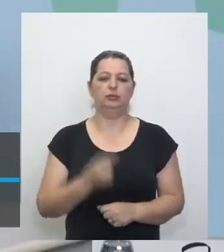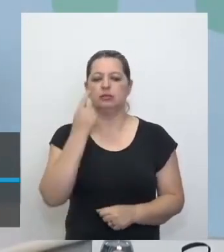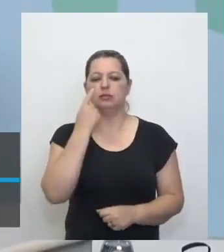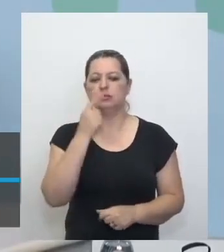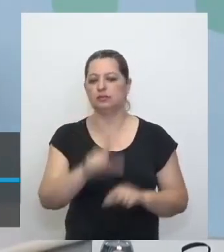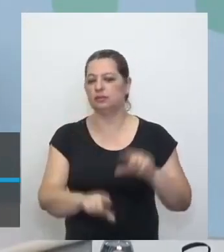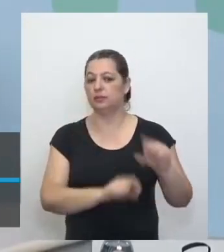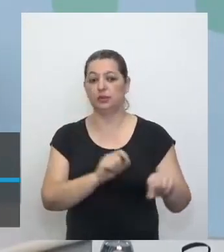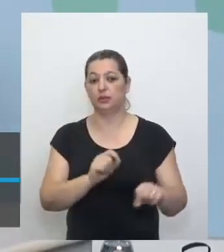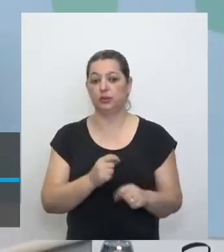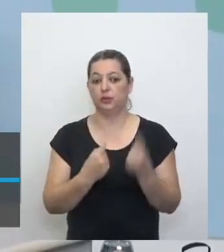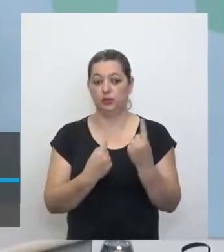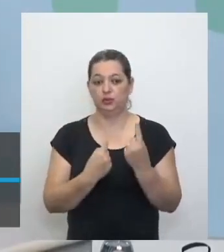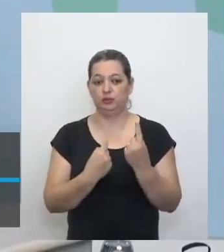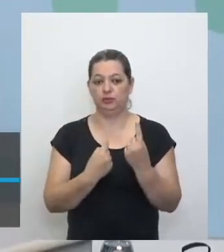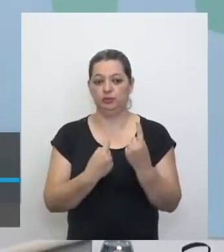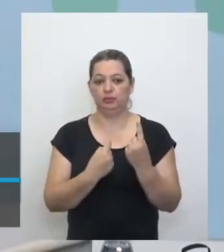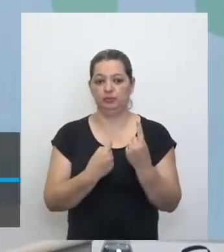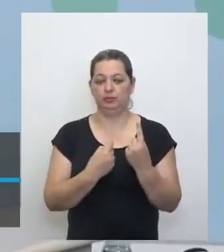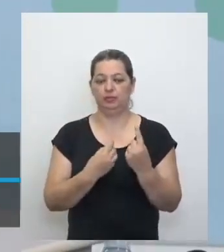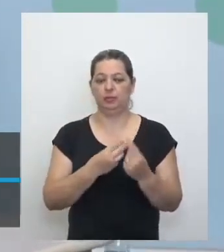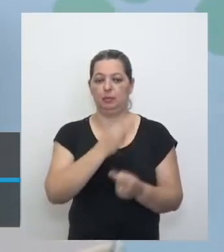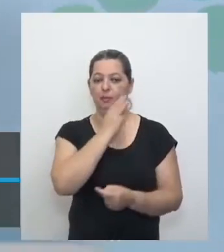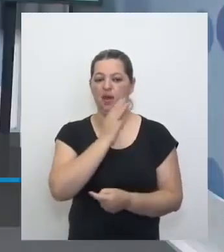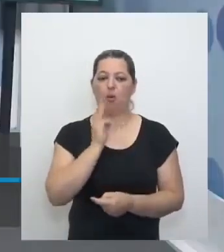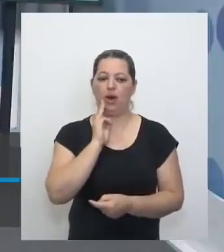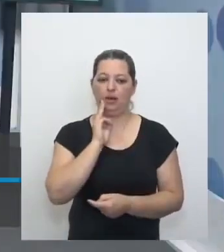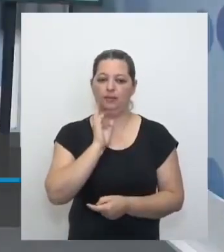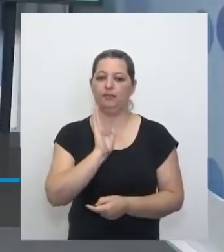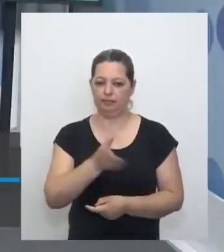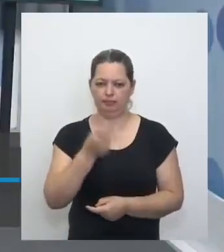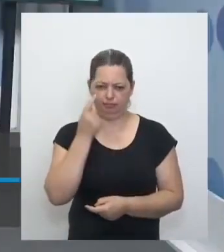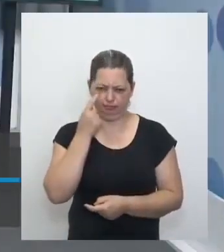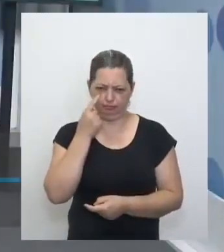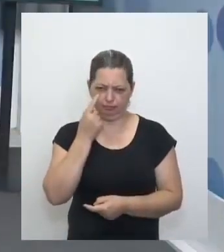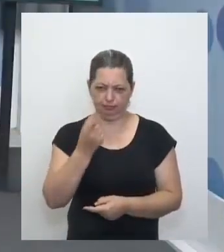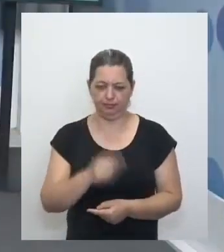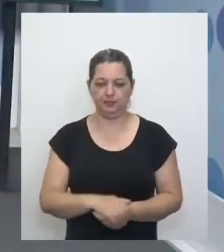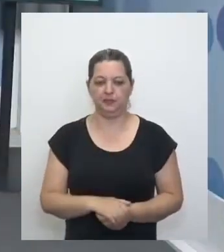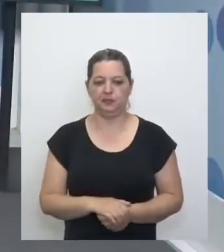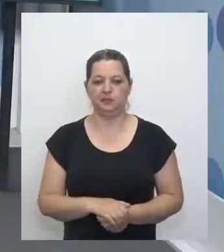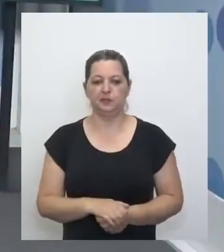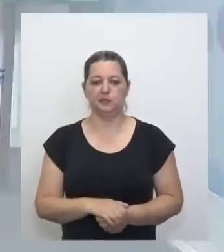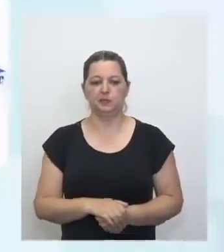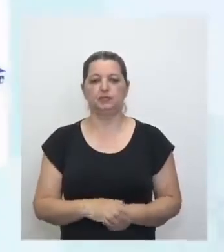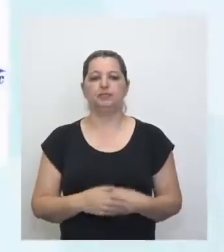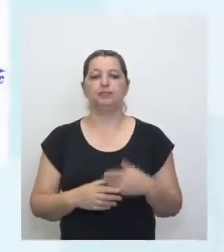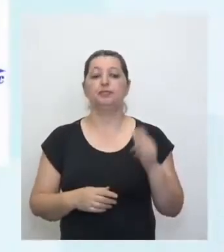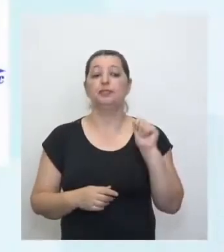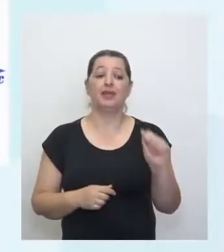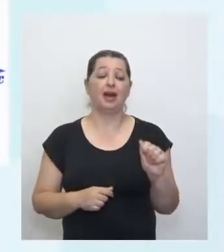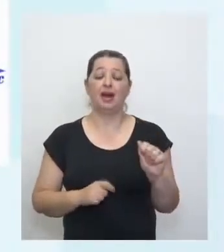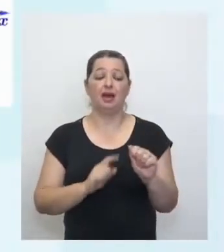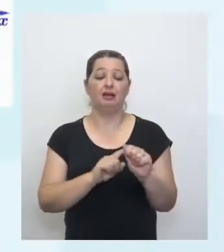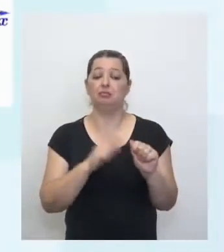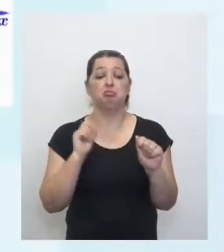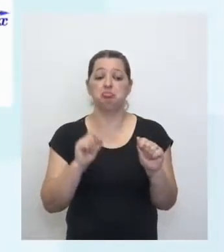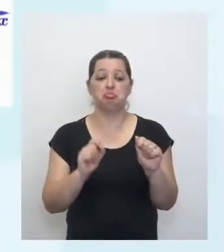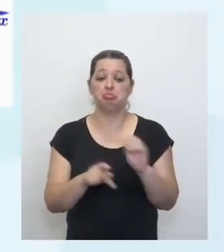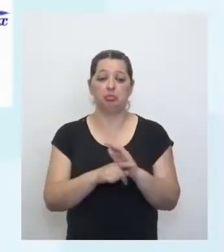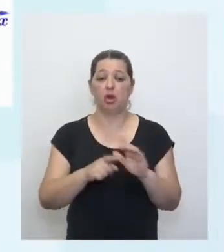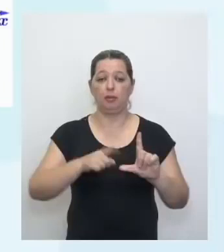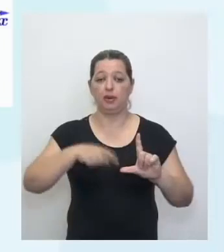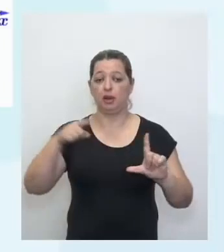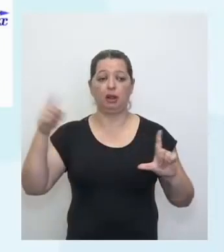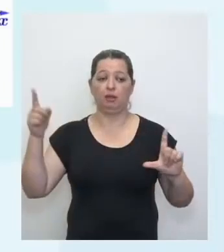aqui. Mauá. E aí, vamos lá? Vamos conferir? Então, vamos. Item A. O que é o item A? Esse gráfico do